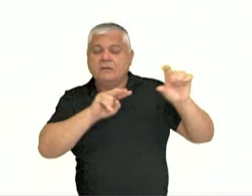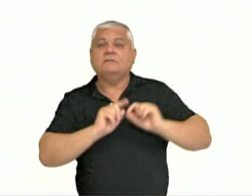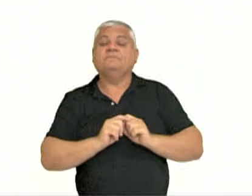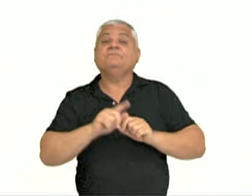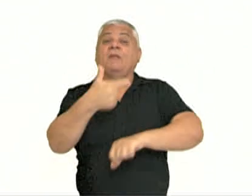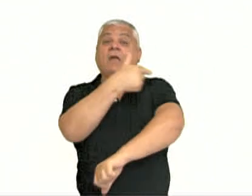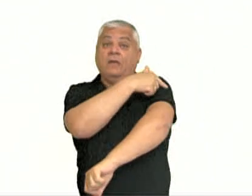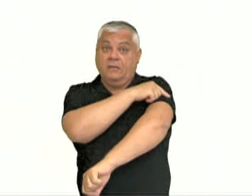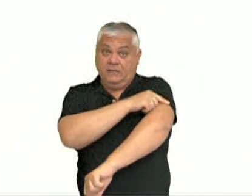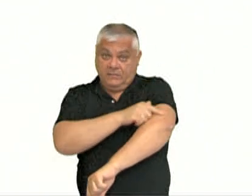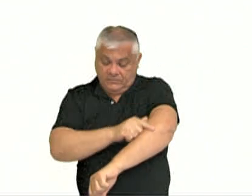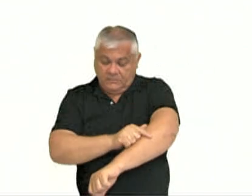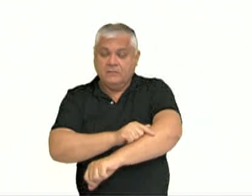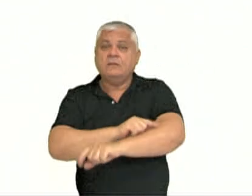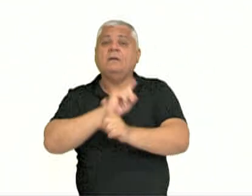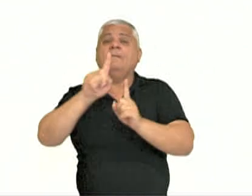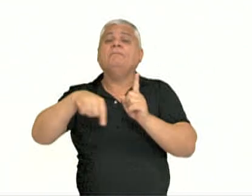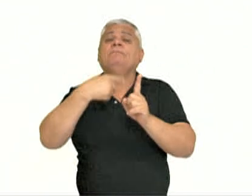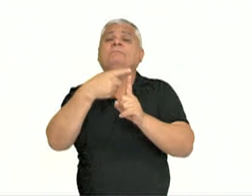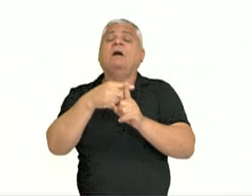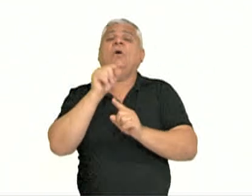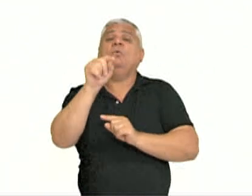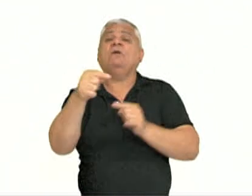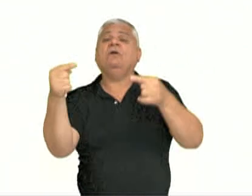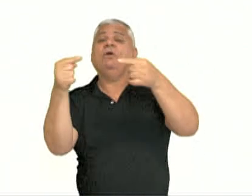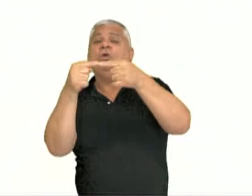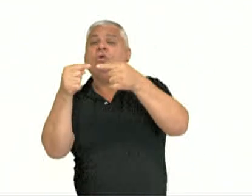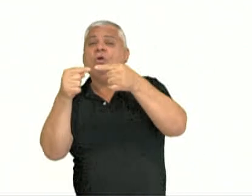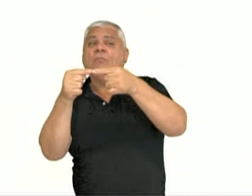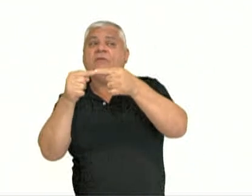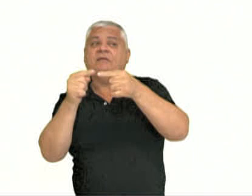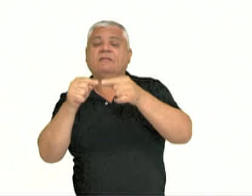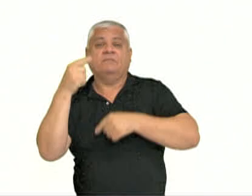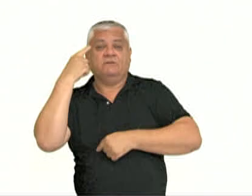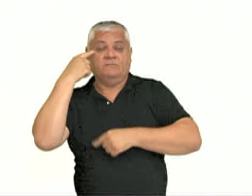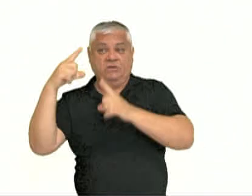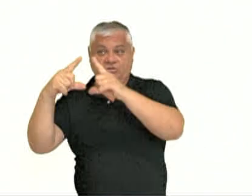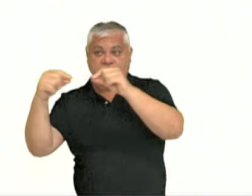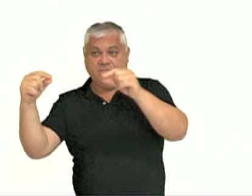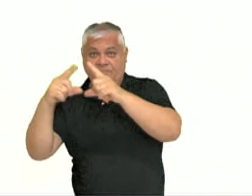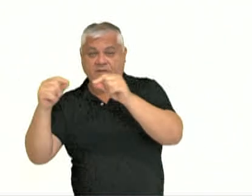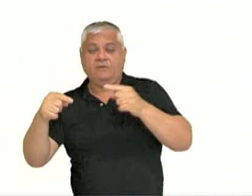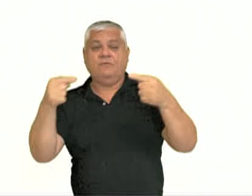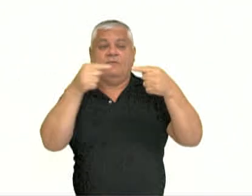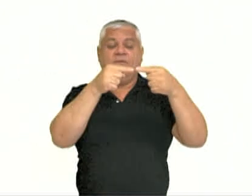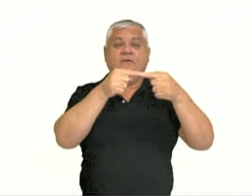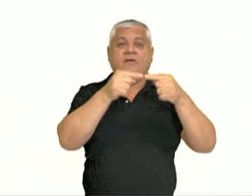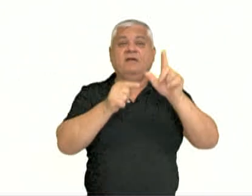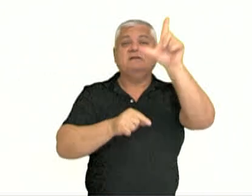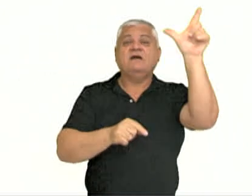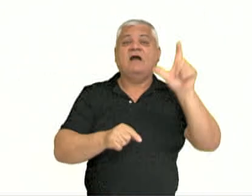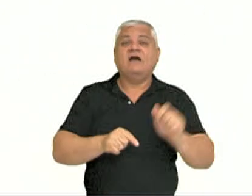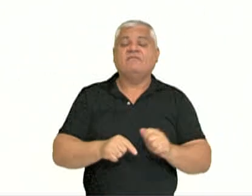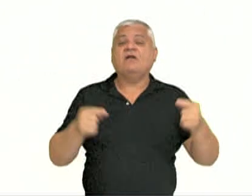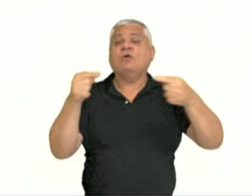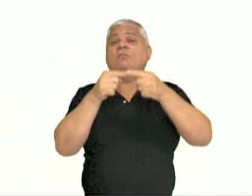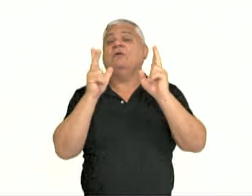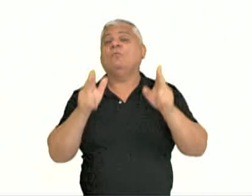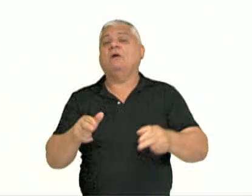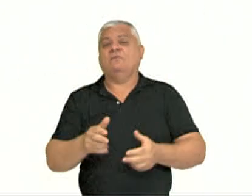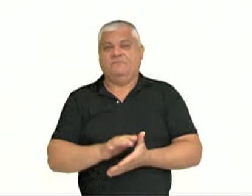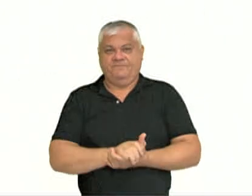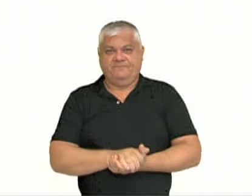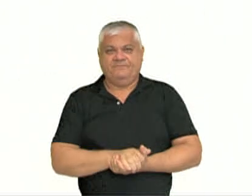maneiras, que fatos há em comum entre a seleção japonesa e a seleção do Senegal? Já